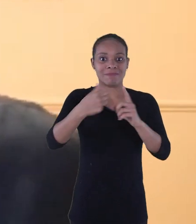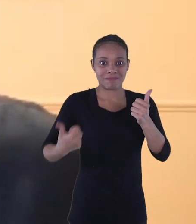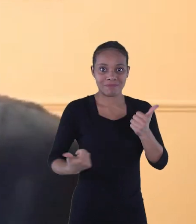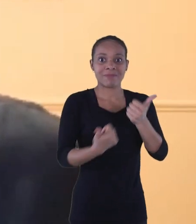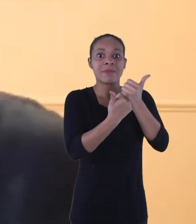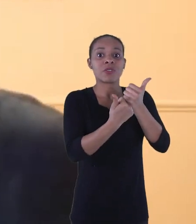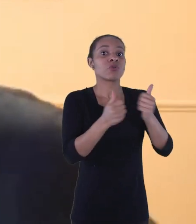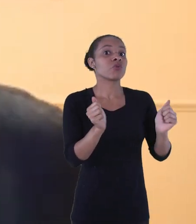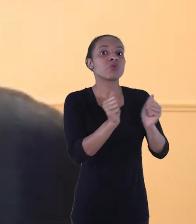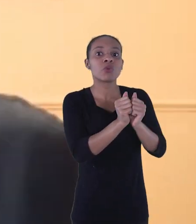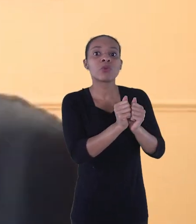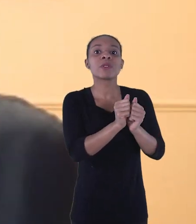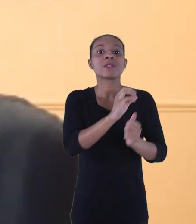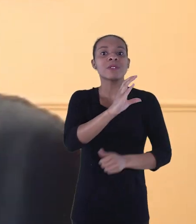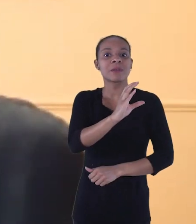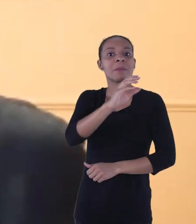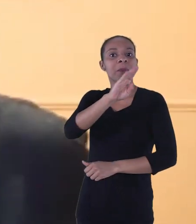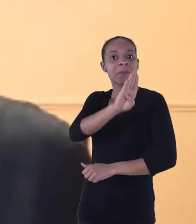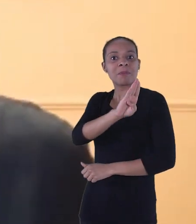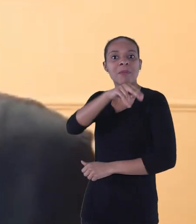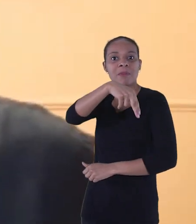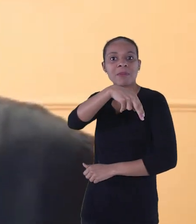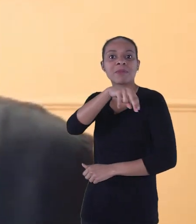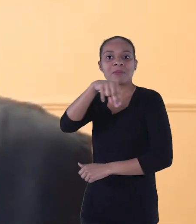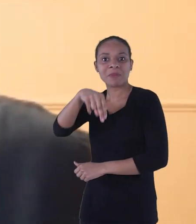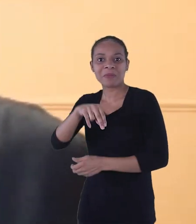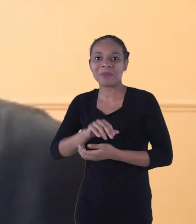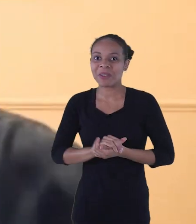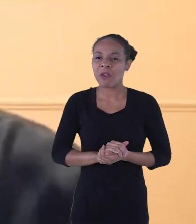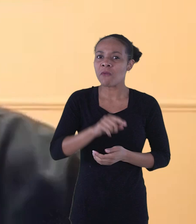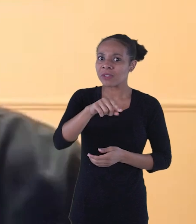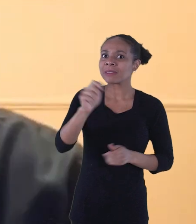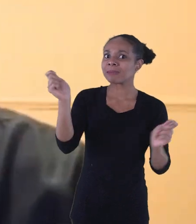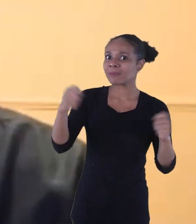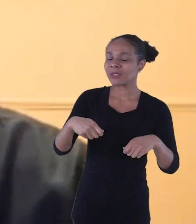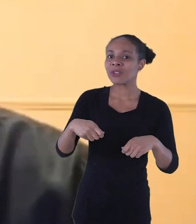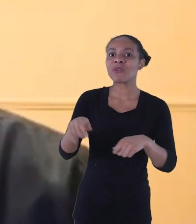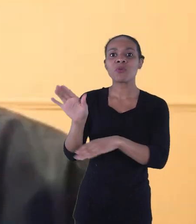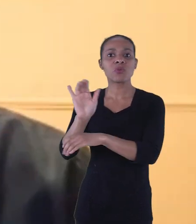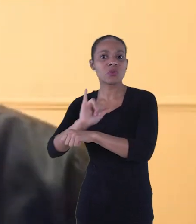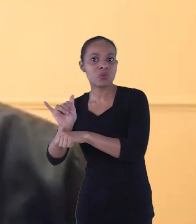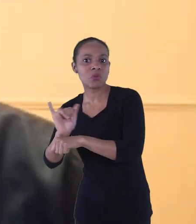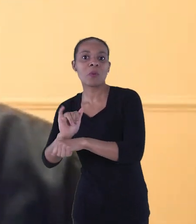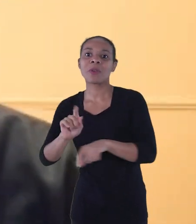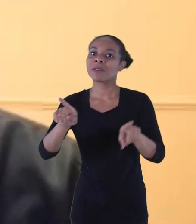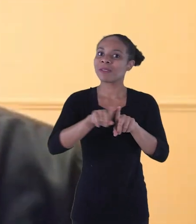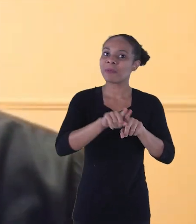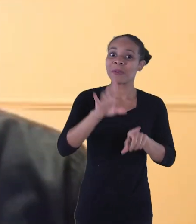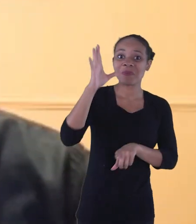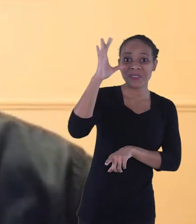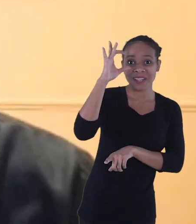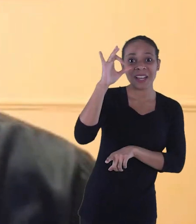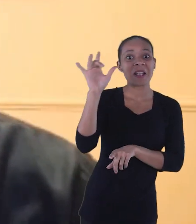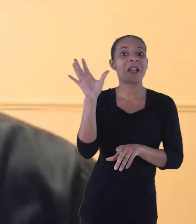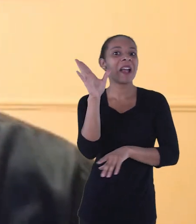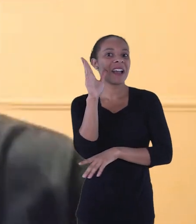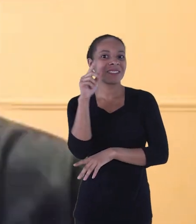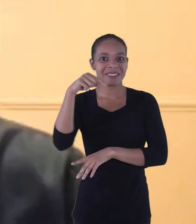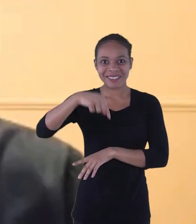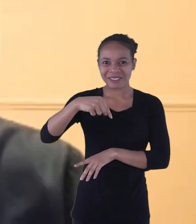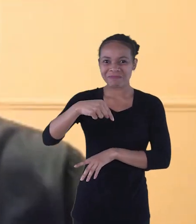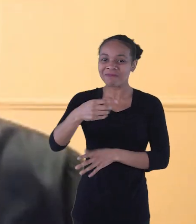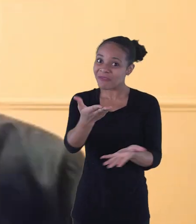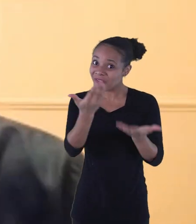O mediador Luiz Humberto França está sentado em uma sala de paredes bege. Ao fundo, há um quadro como